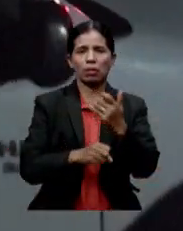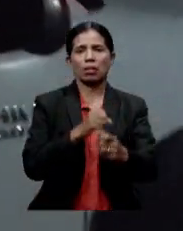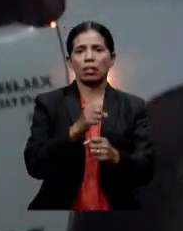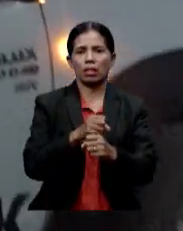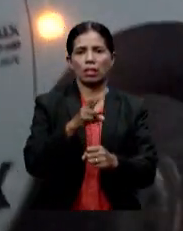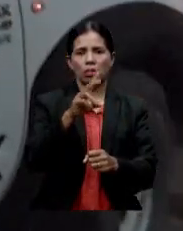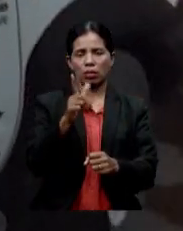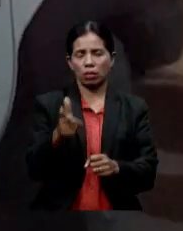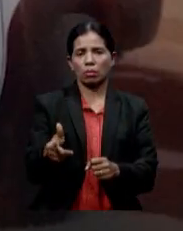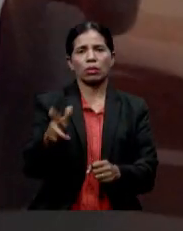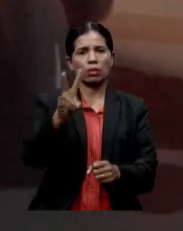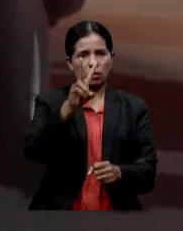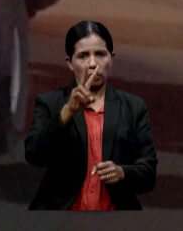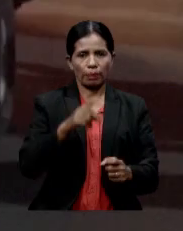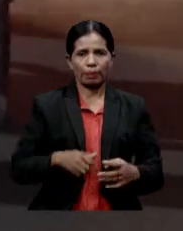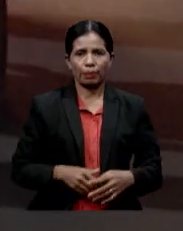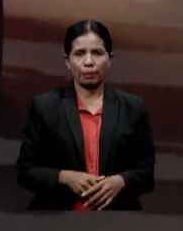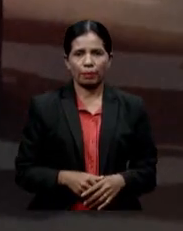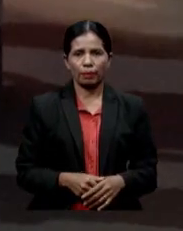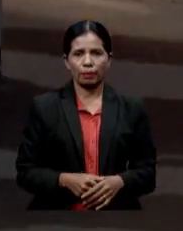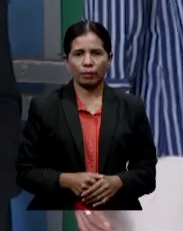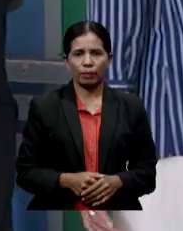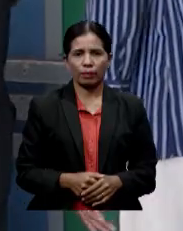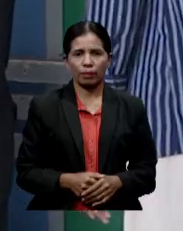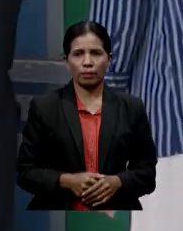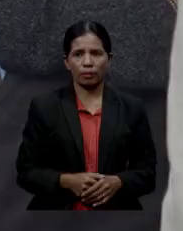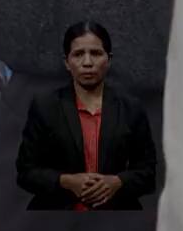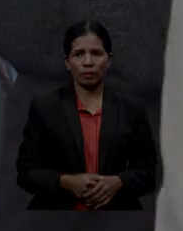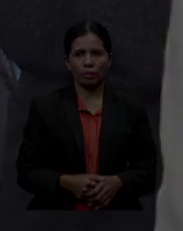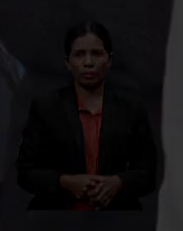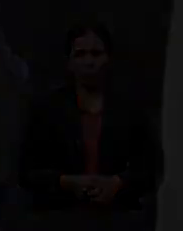de rua Ruanulure sem rua Celina Lopes Agostino da Costa GMN.